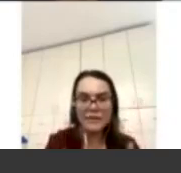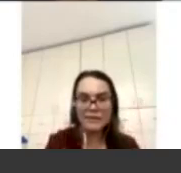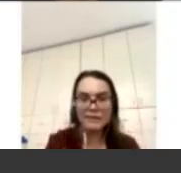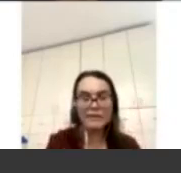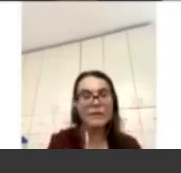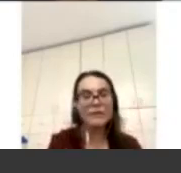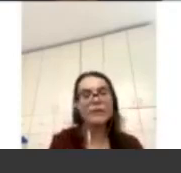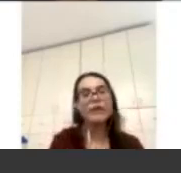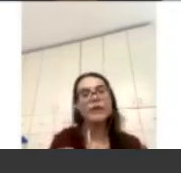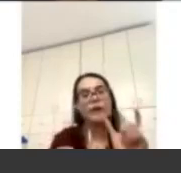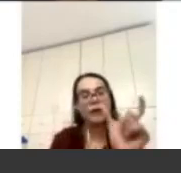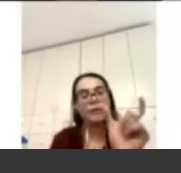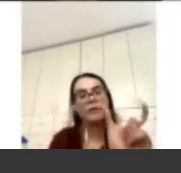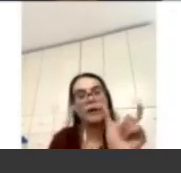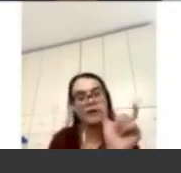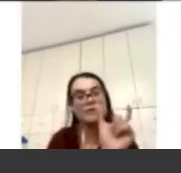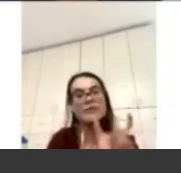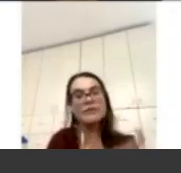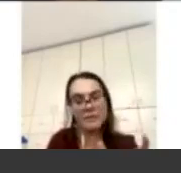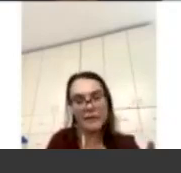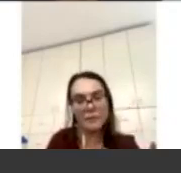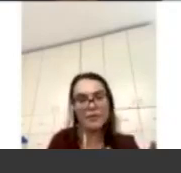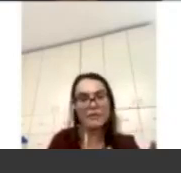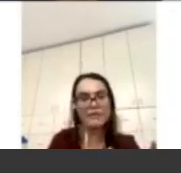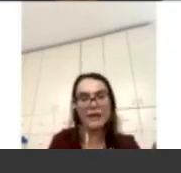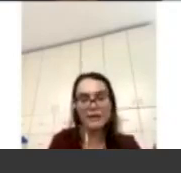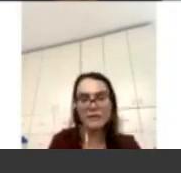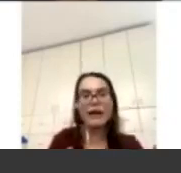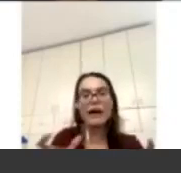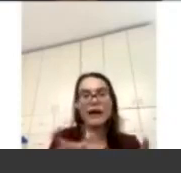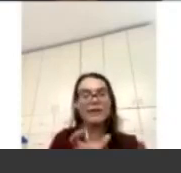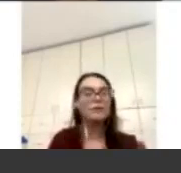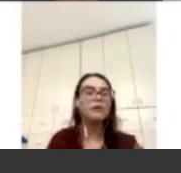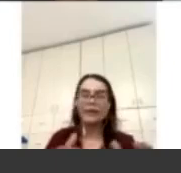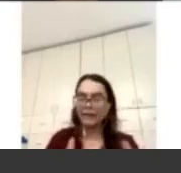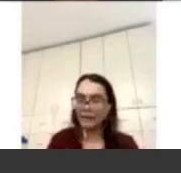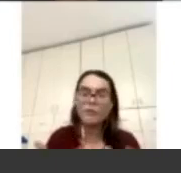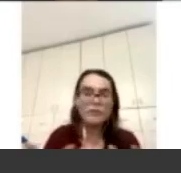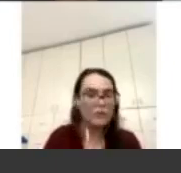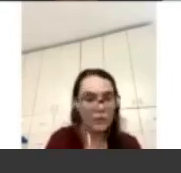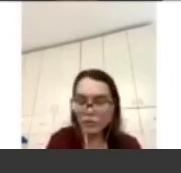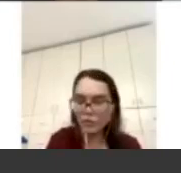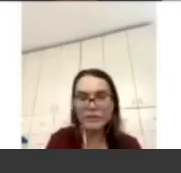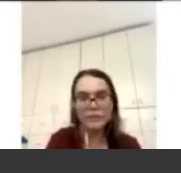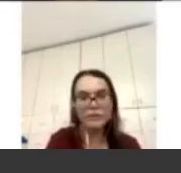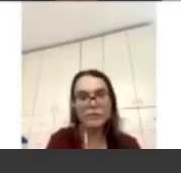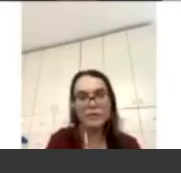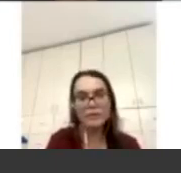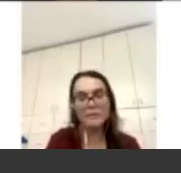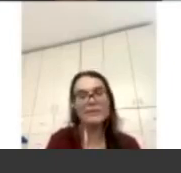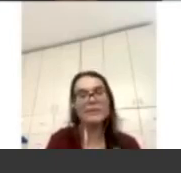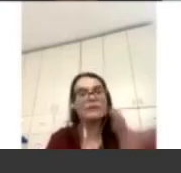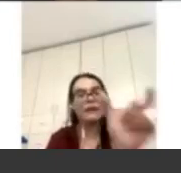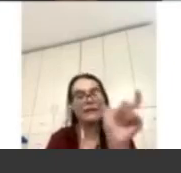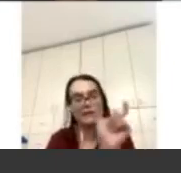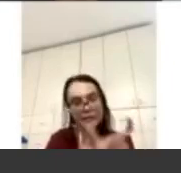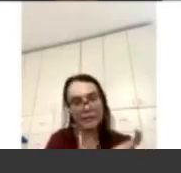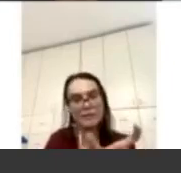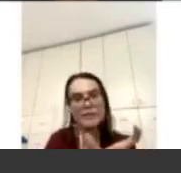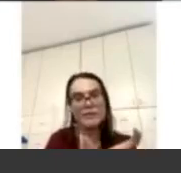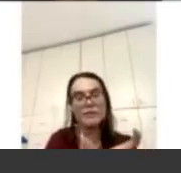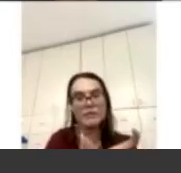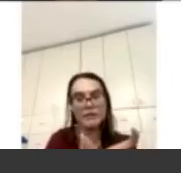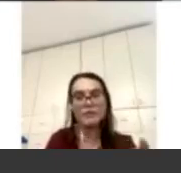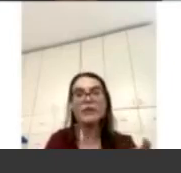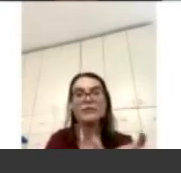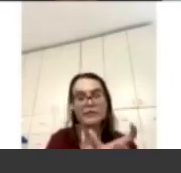em evidência ali dentro, eu recomendo quais são os exames realmente necessários, aquilo. É claro que o profissional continua tendo a autonomia dele, mas se ele faz aquilo que